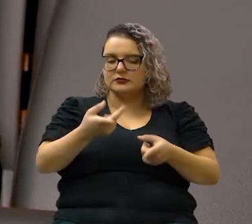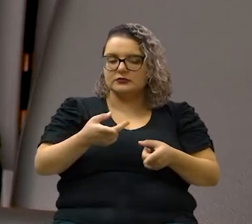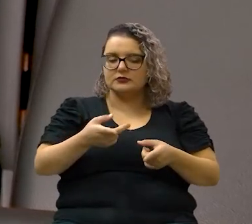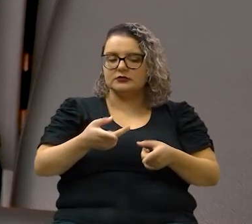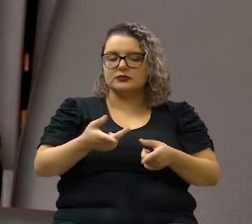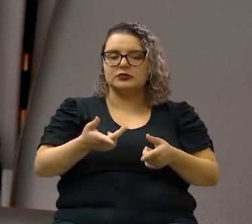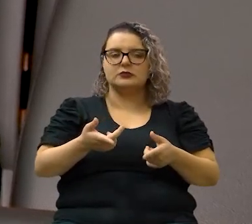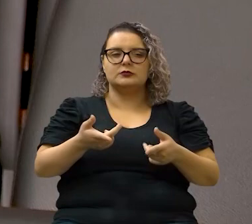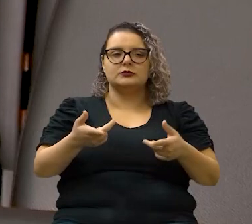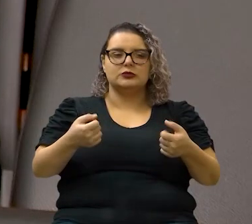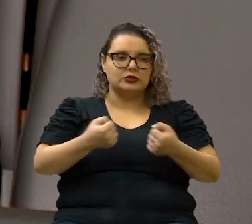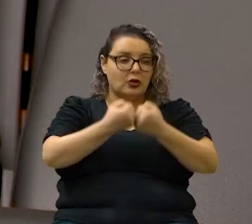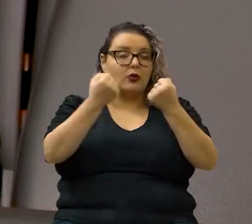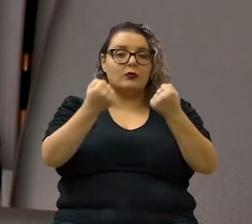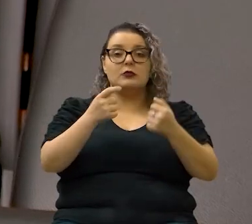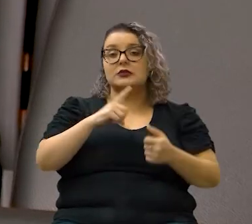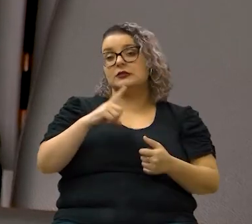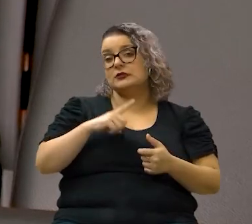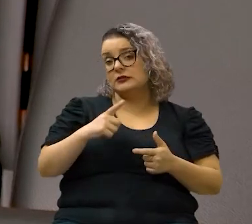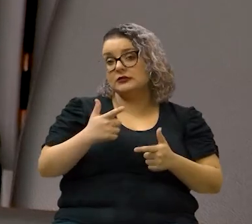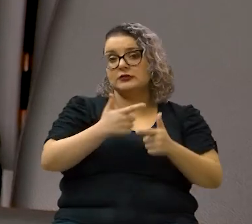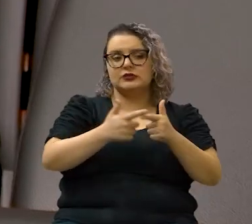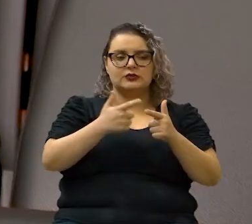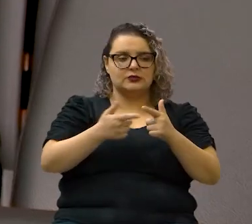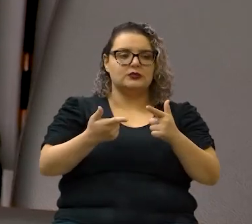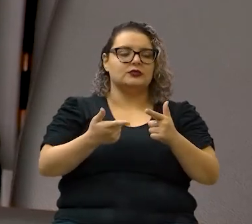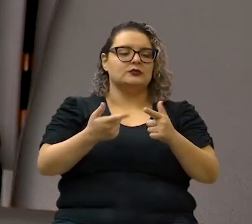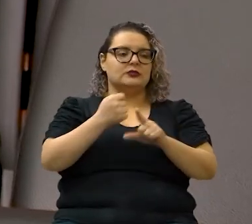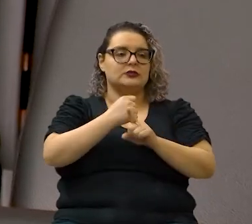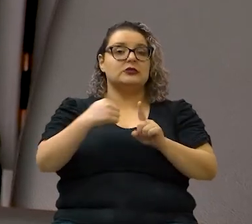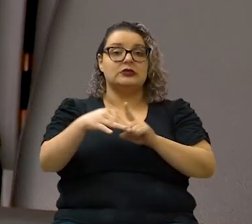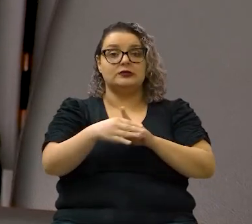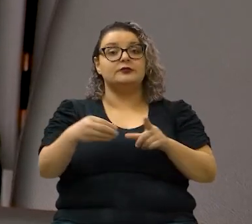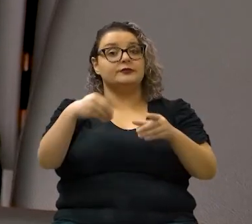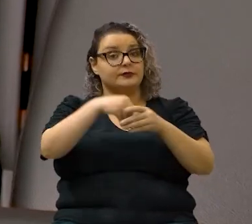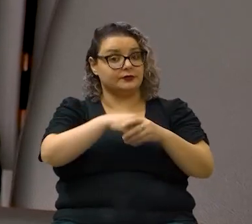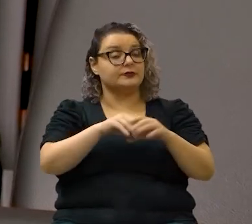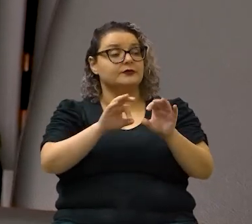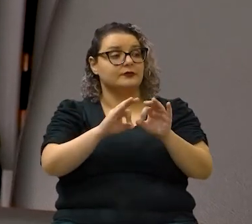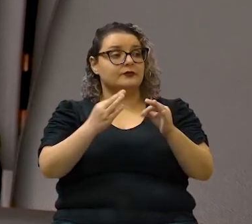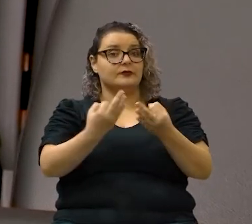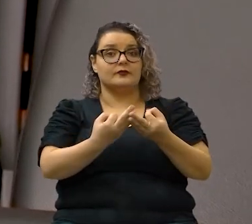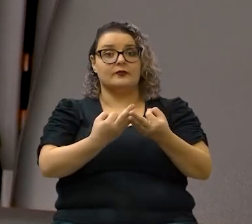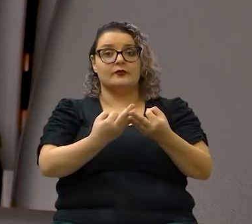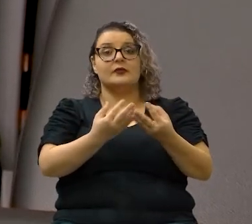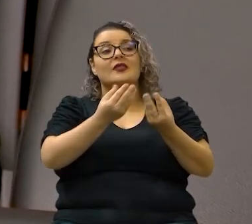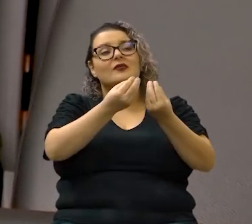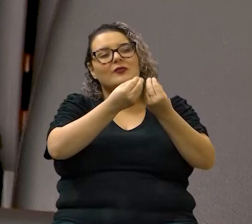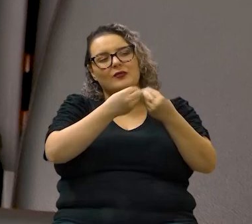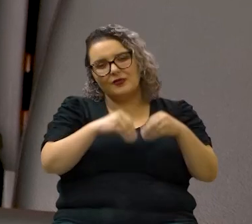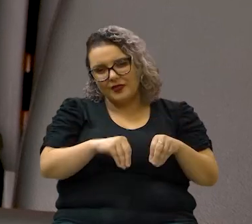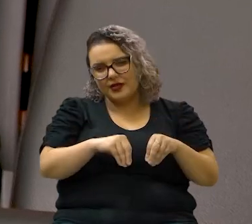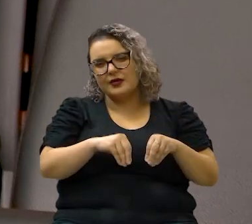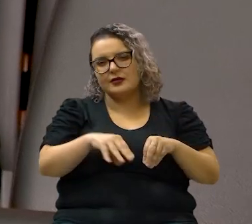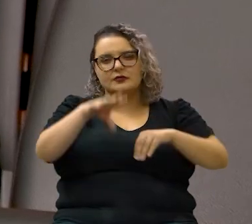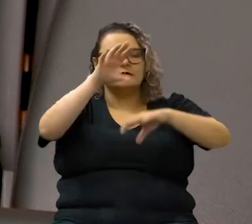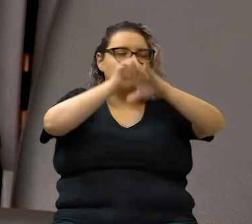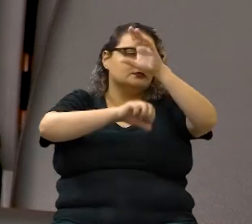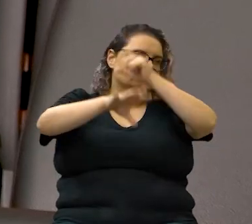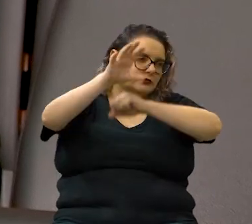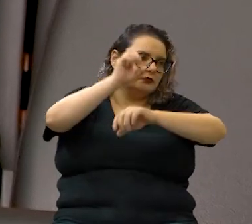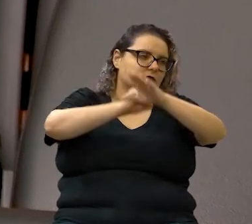vai identificar problemas sociais que existem em ambientes familiares e que acabam prejudicando